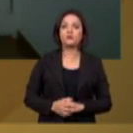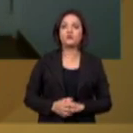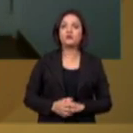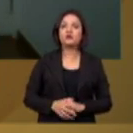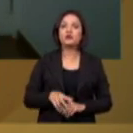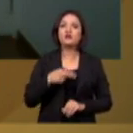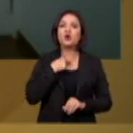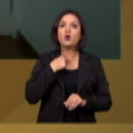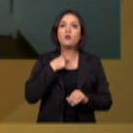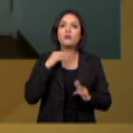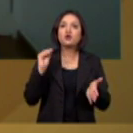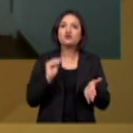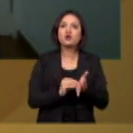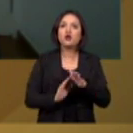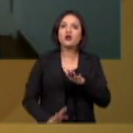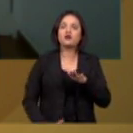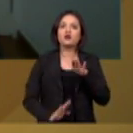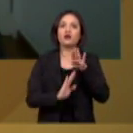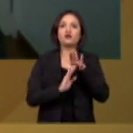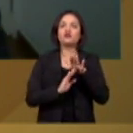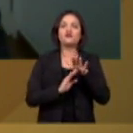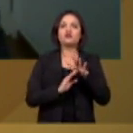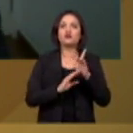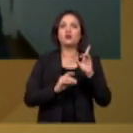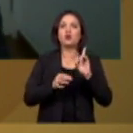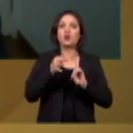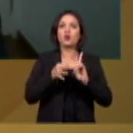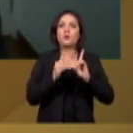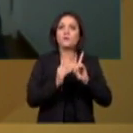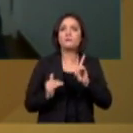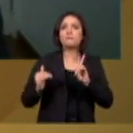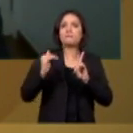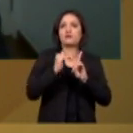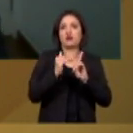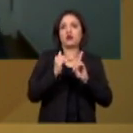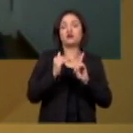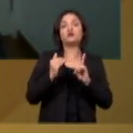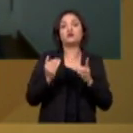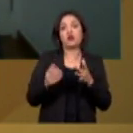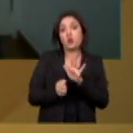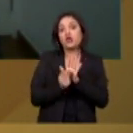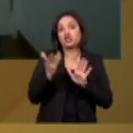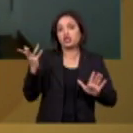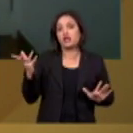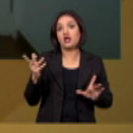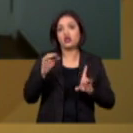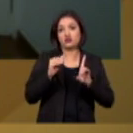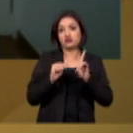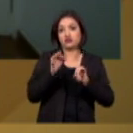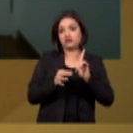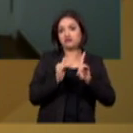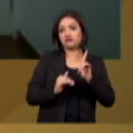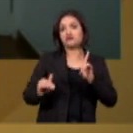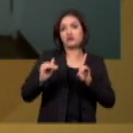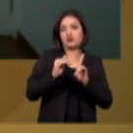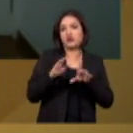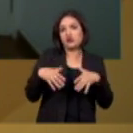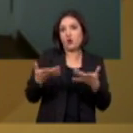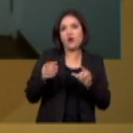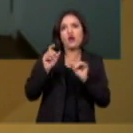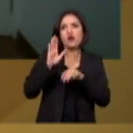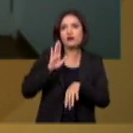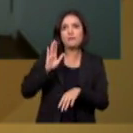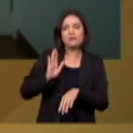determinado no âmbito esmagadora e nesse caso que estava em questão se viu o desembargadores mais